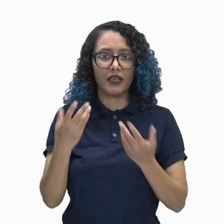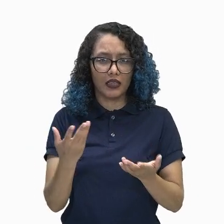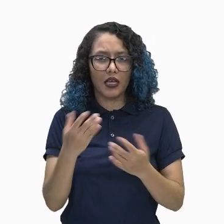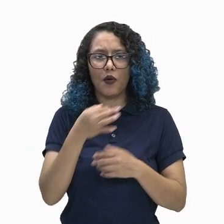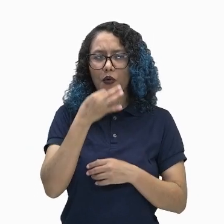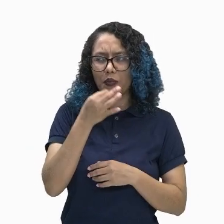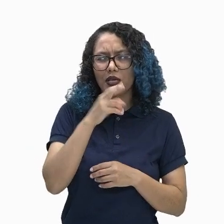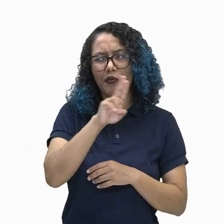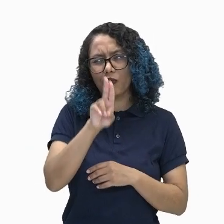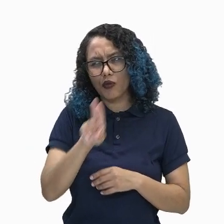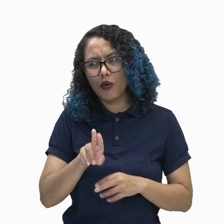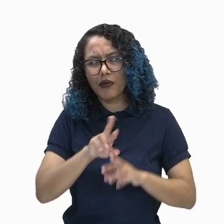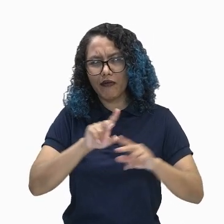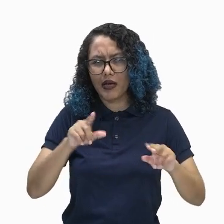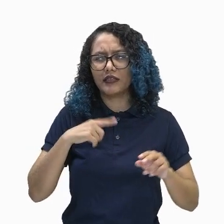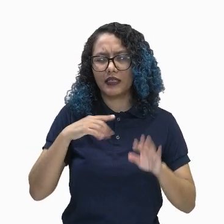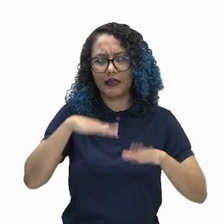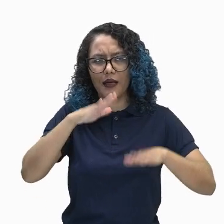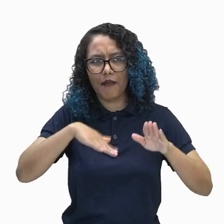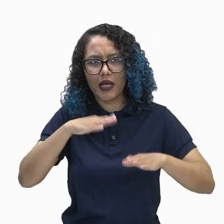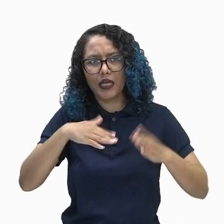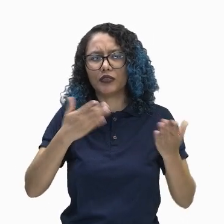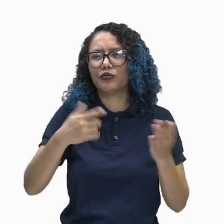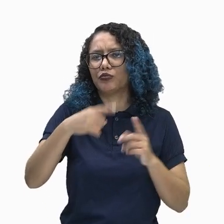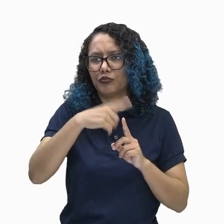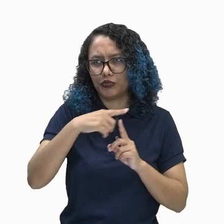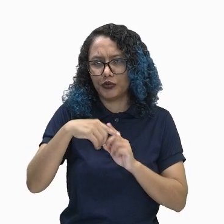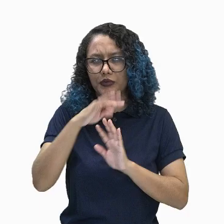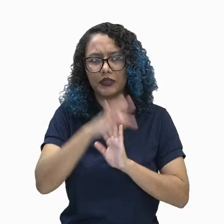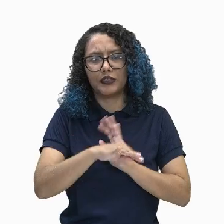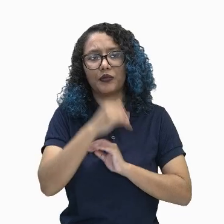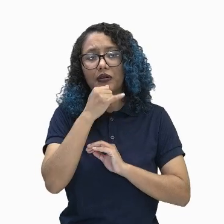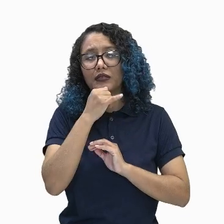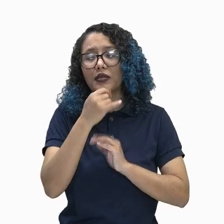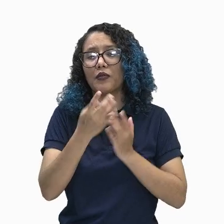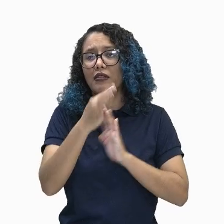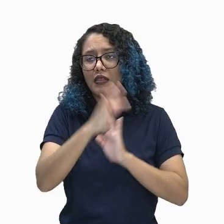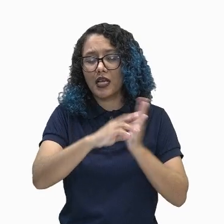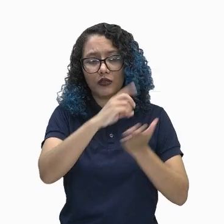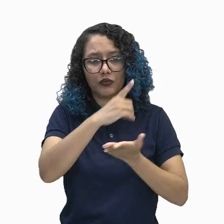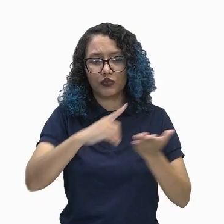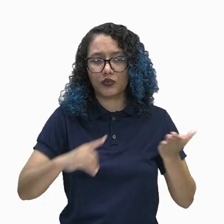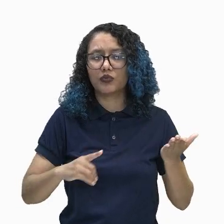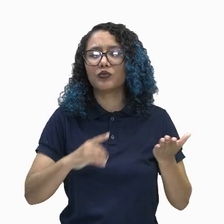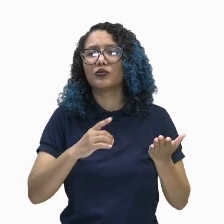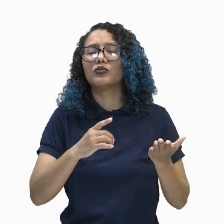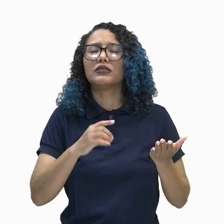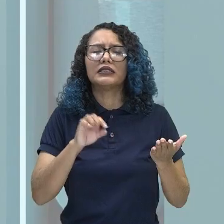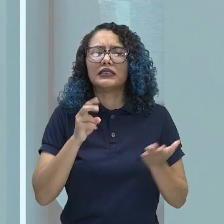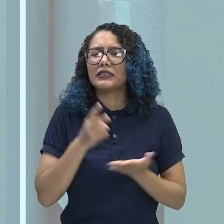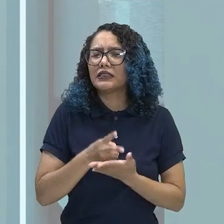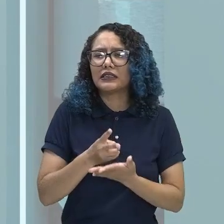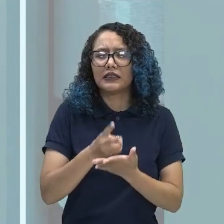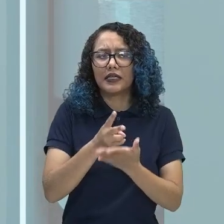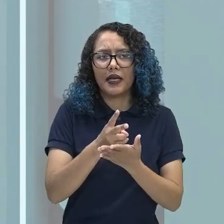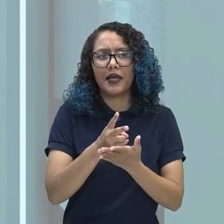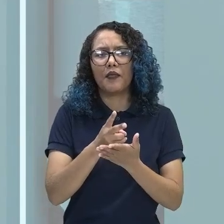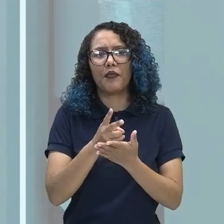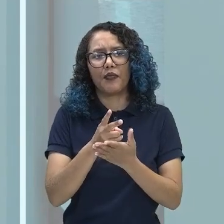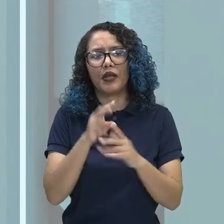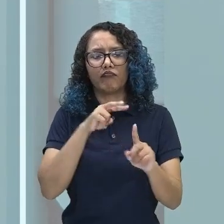diversos nomes, aí a depender do texto em que ela aparecer. Nos textos dissertativos, sempre você vai ter uma tese, um ponto de vista